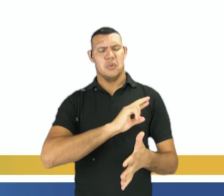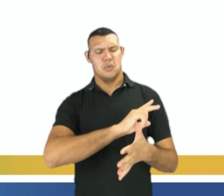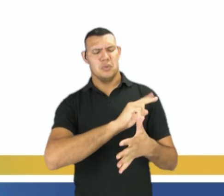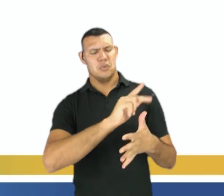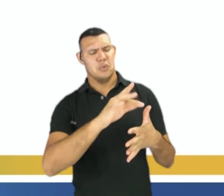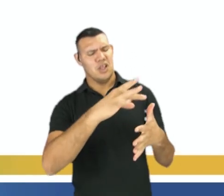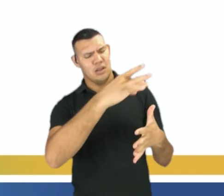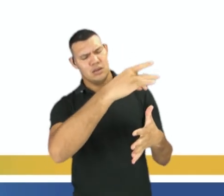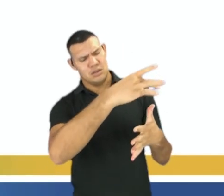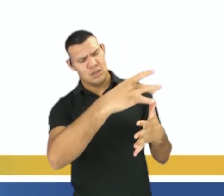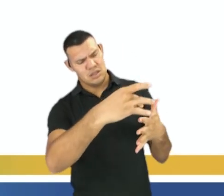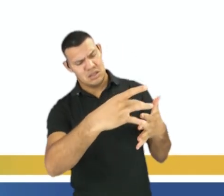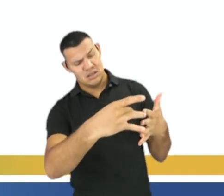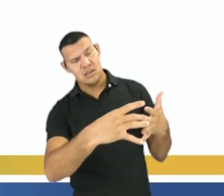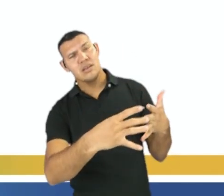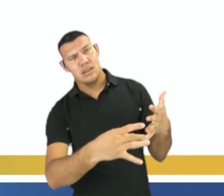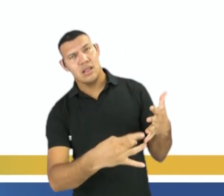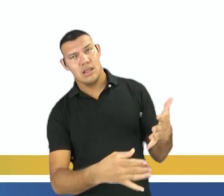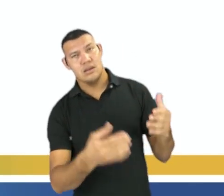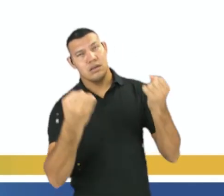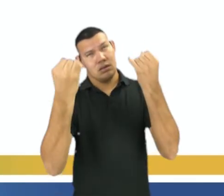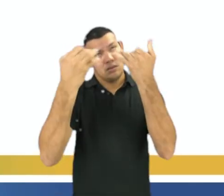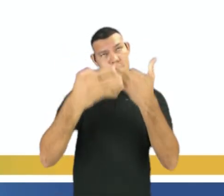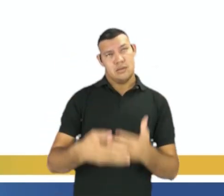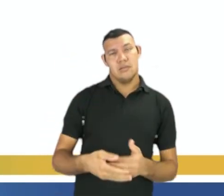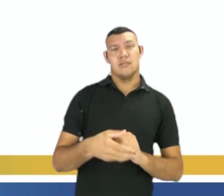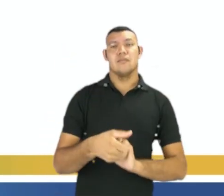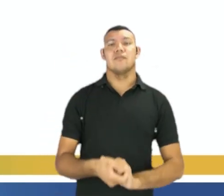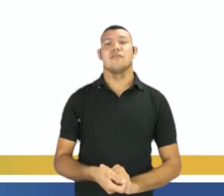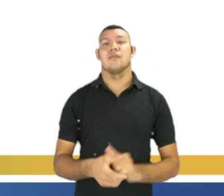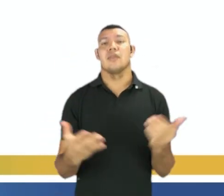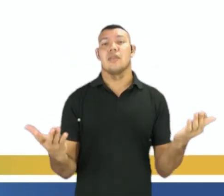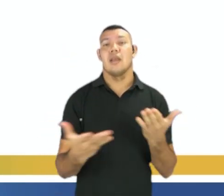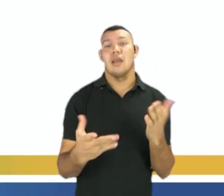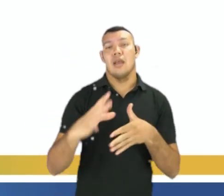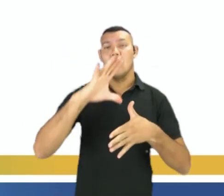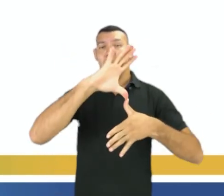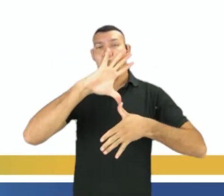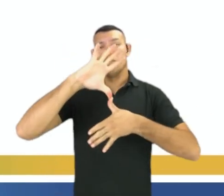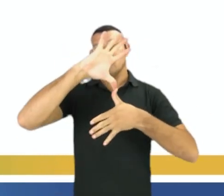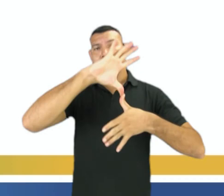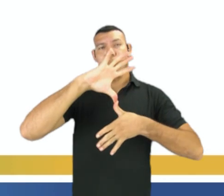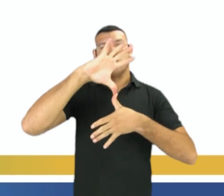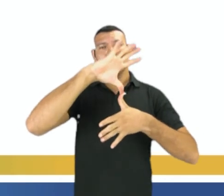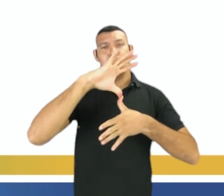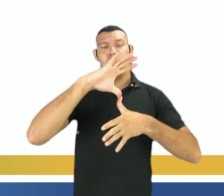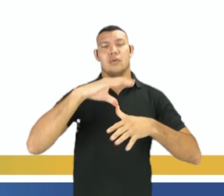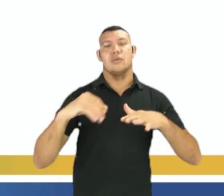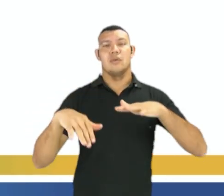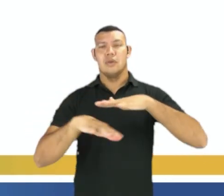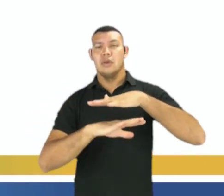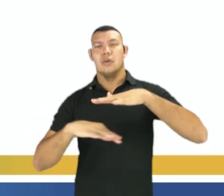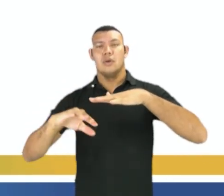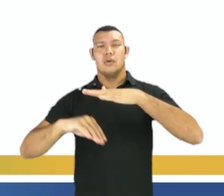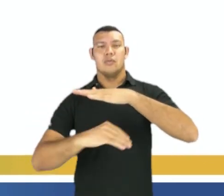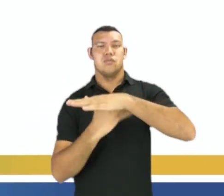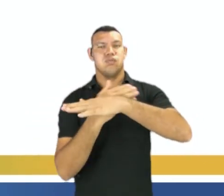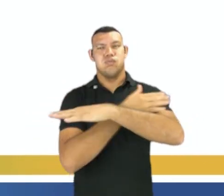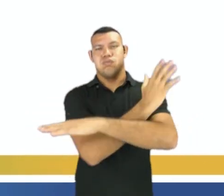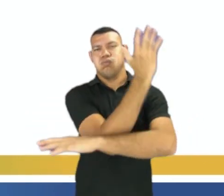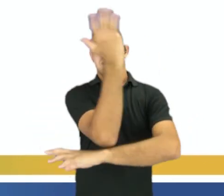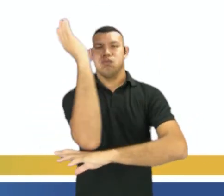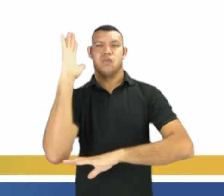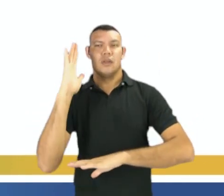domínios climáticos no Brasil. Aí nós temos outra imagem de outro mapa que vai falar sobre os biomas, os principais biomas, né? Então nós